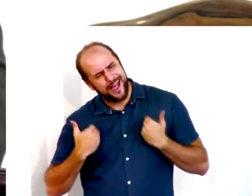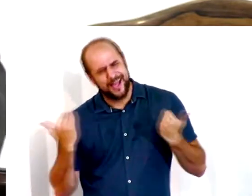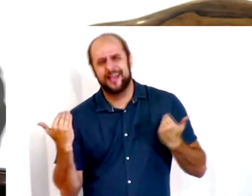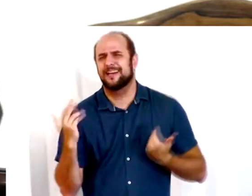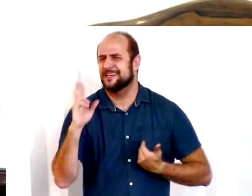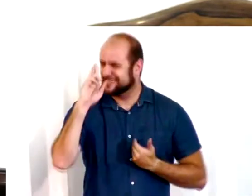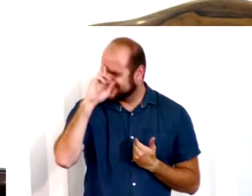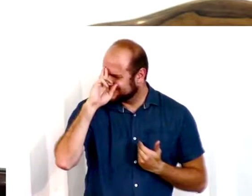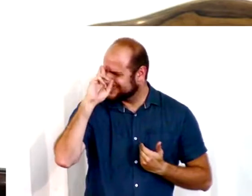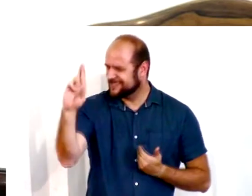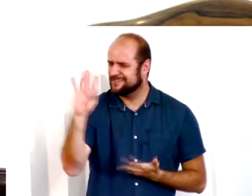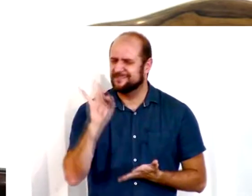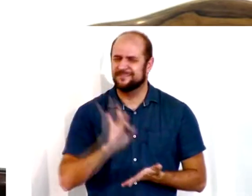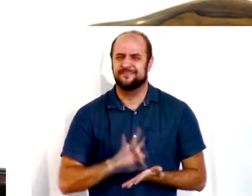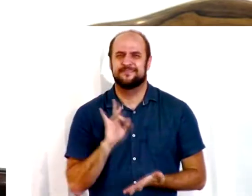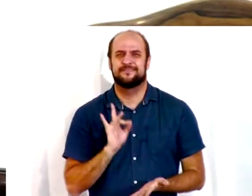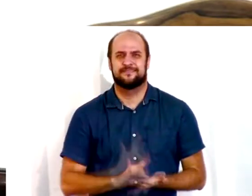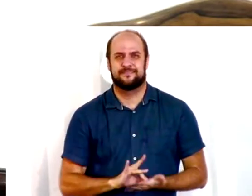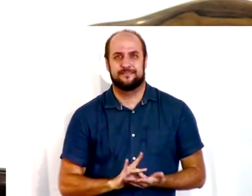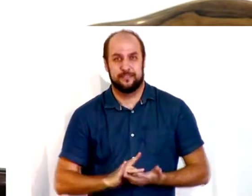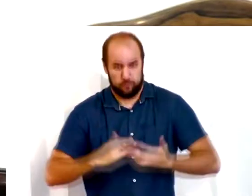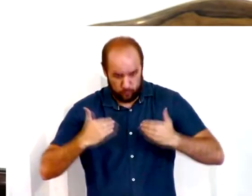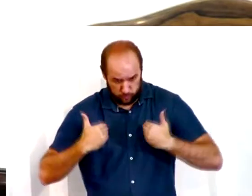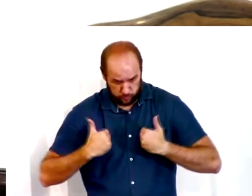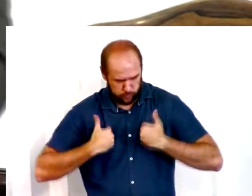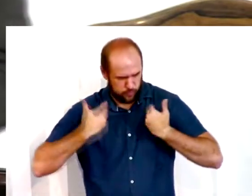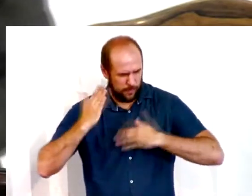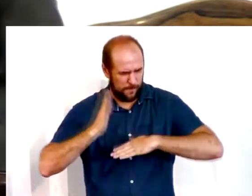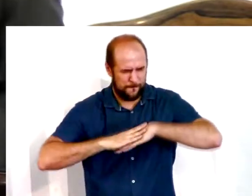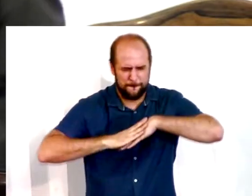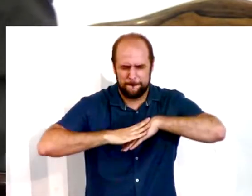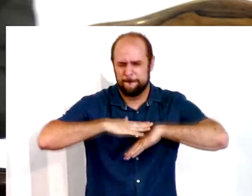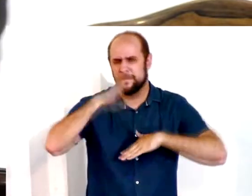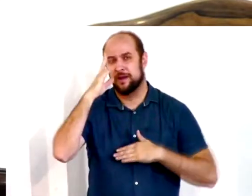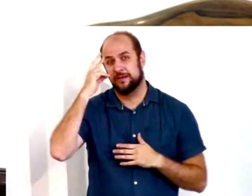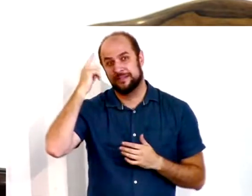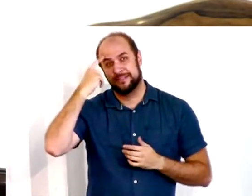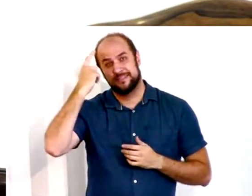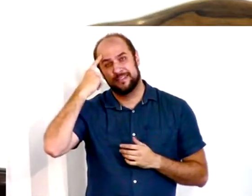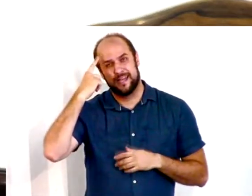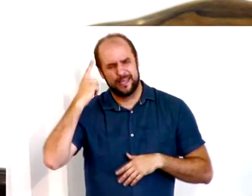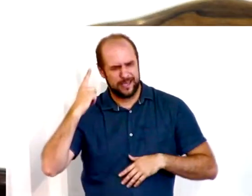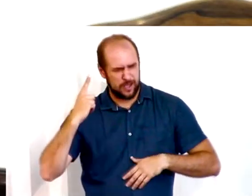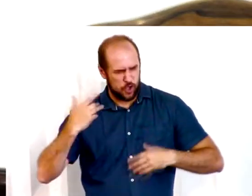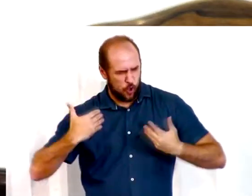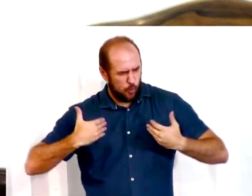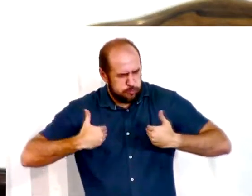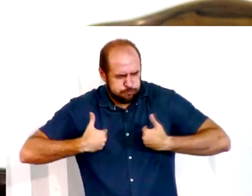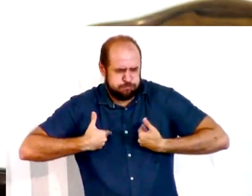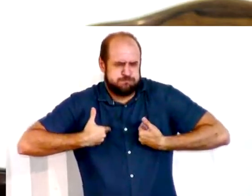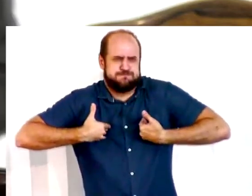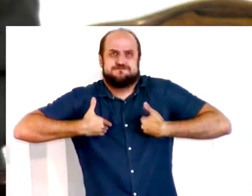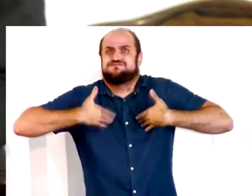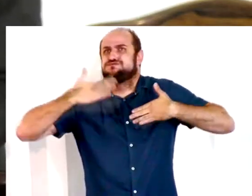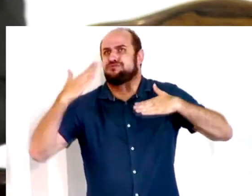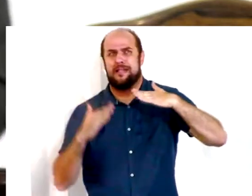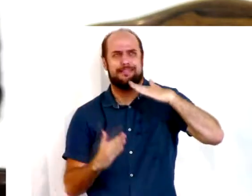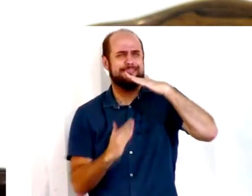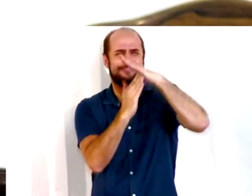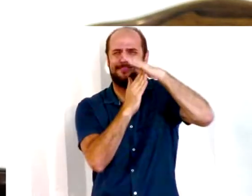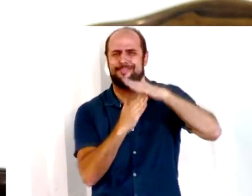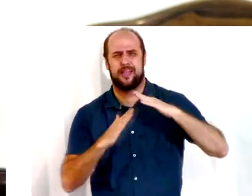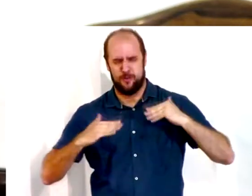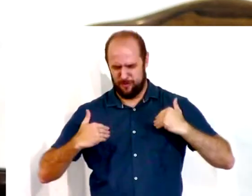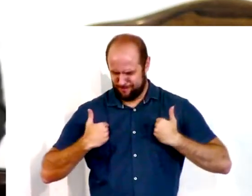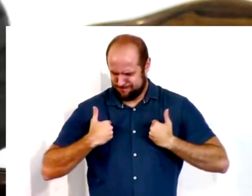no Senhor. E aqui a sobremaneira dá uma ideia no original de um grau extraordinário, ou seja, a alegria que Paulo